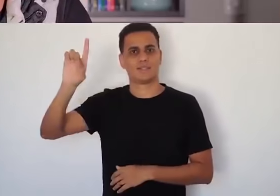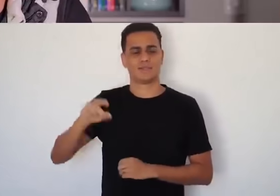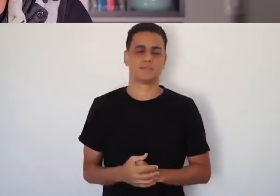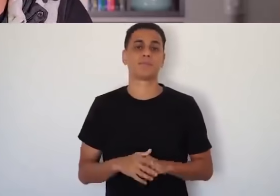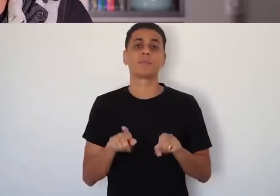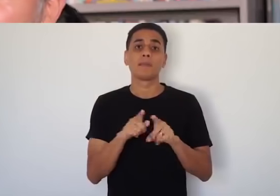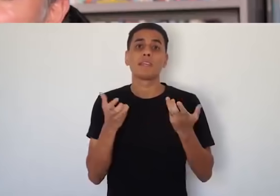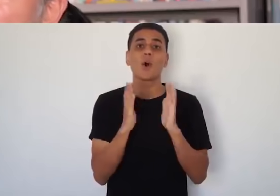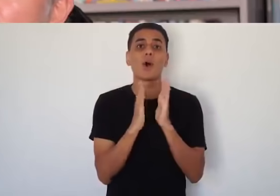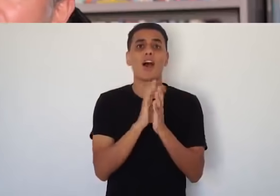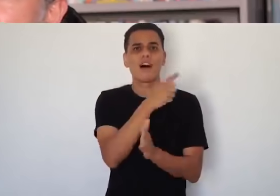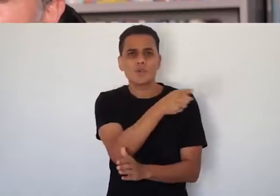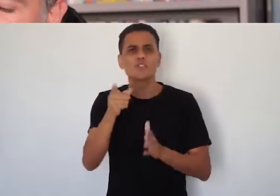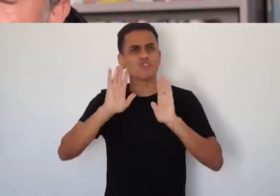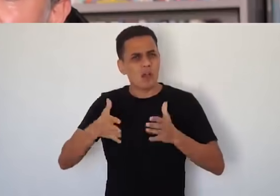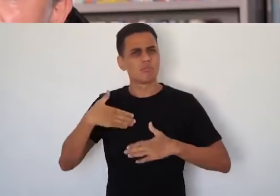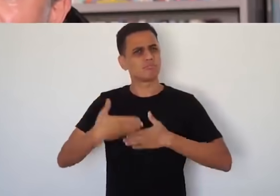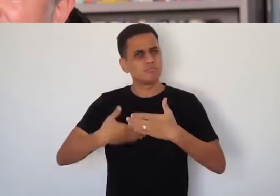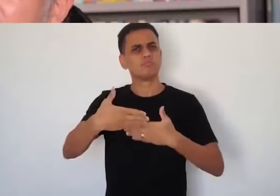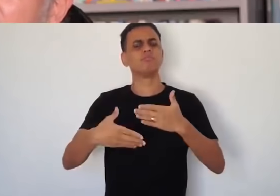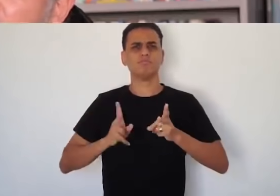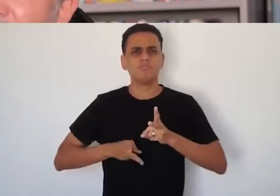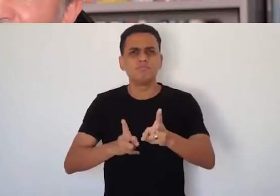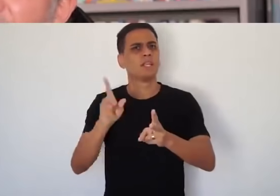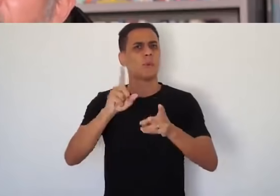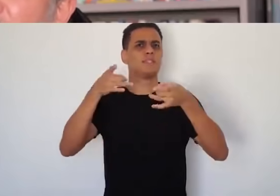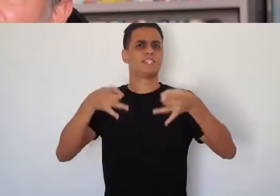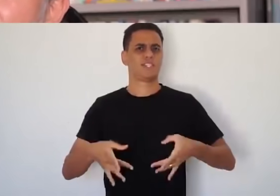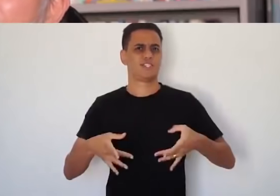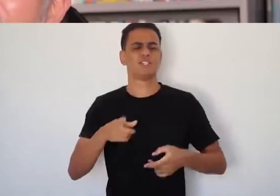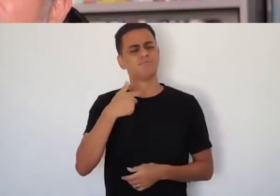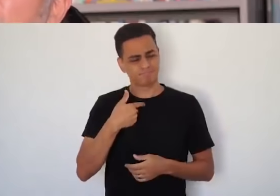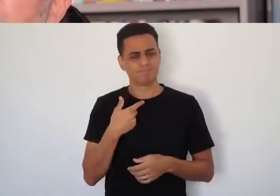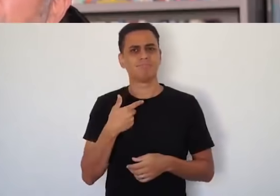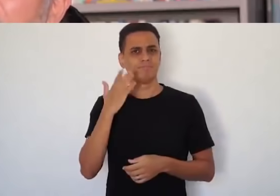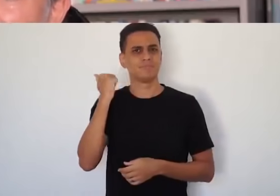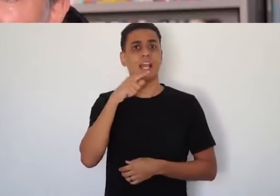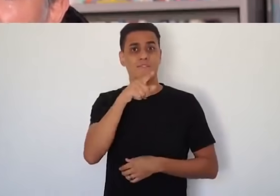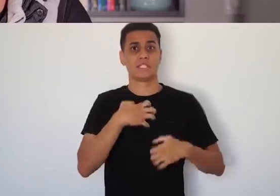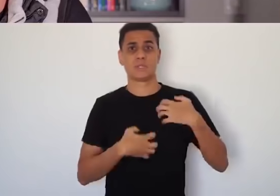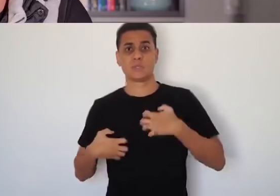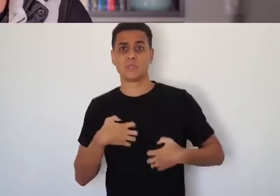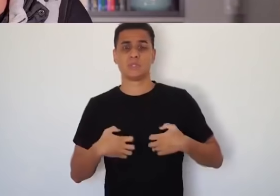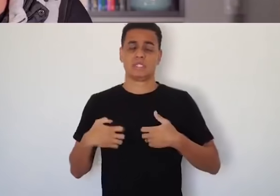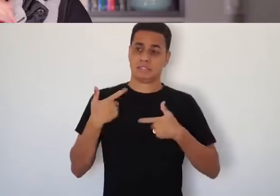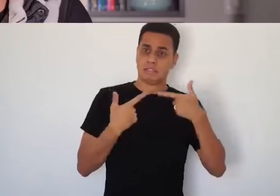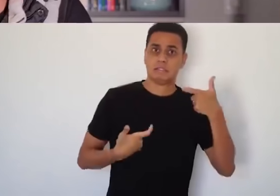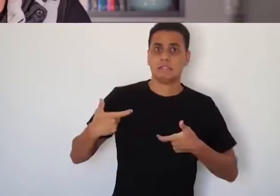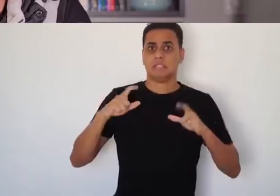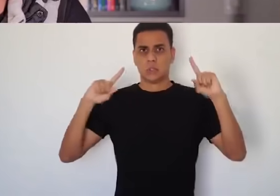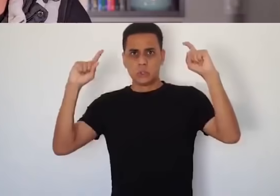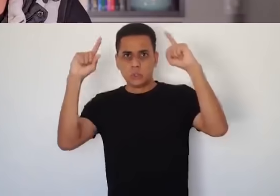em Cristo Jesus. Tudo que nós precisamos é reconhecer que estamos distantes dele, separados pelo pecado, e saber que quando